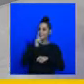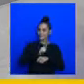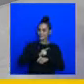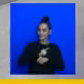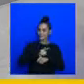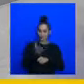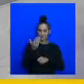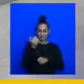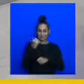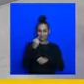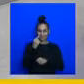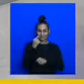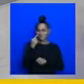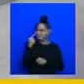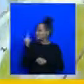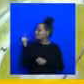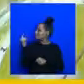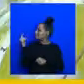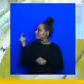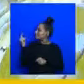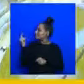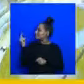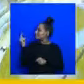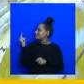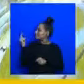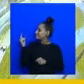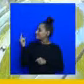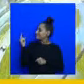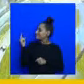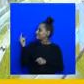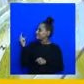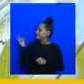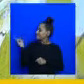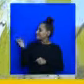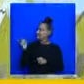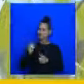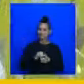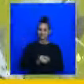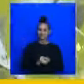ganhar. Vamos lá? Bolas posicionadas, valendo.